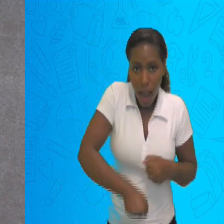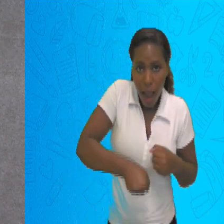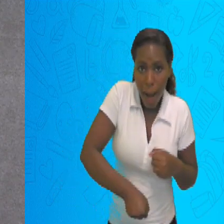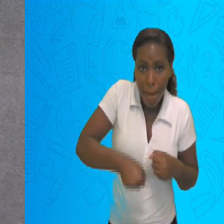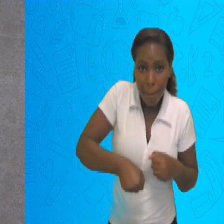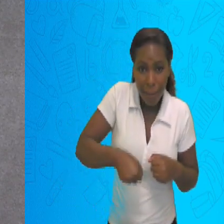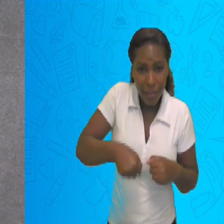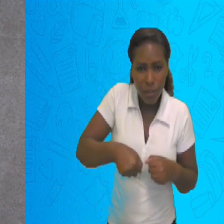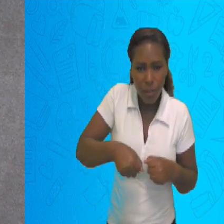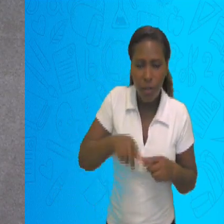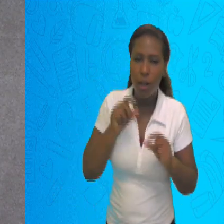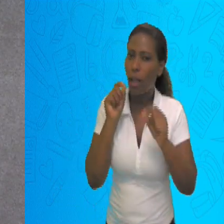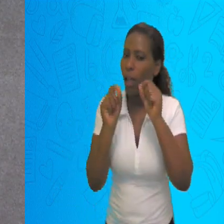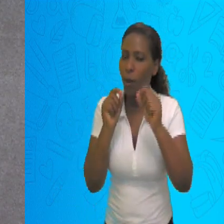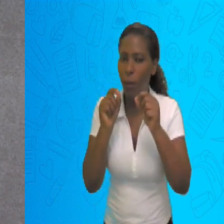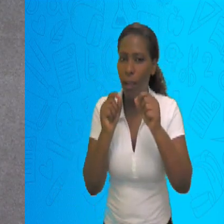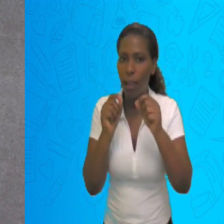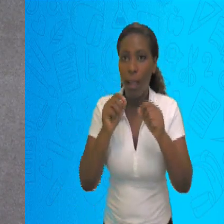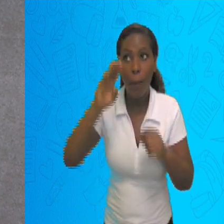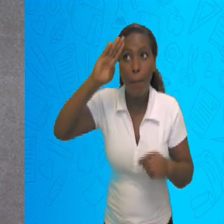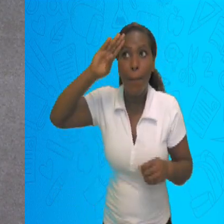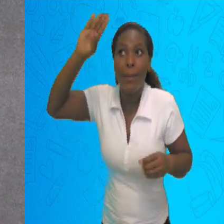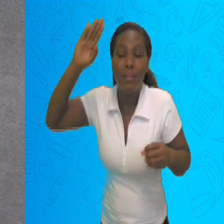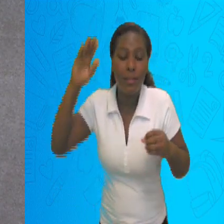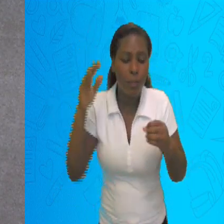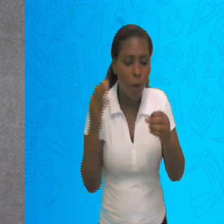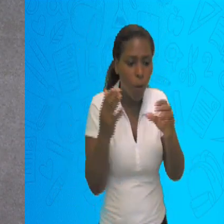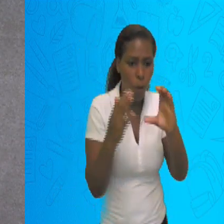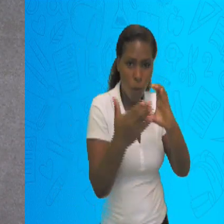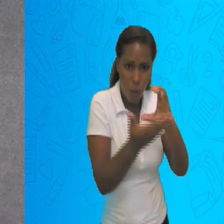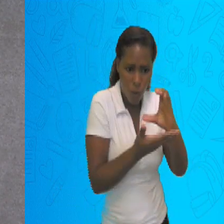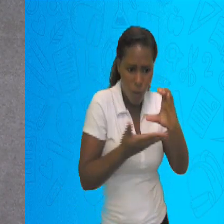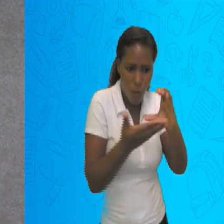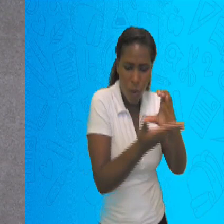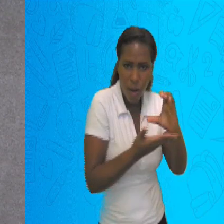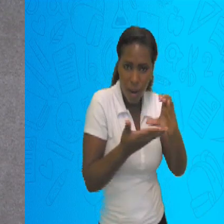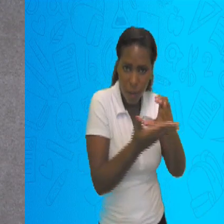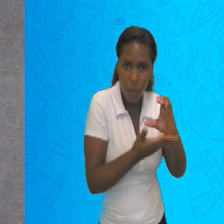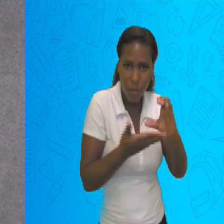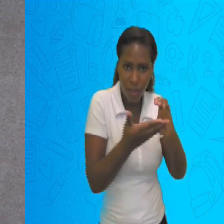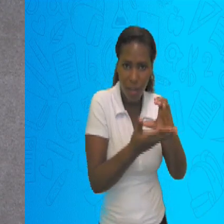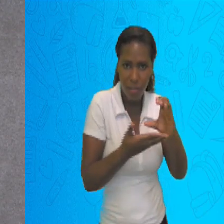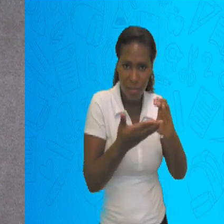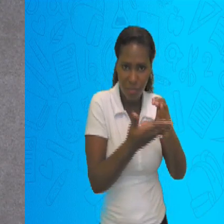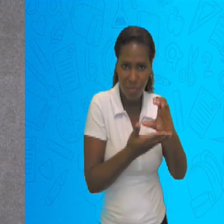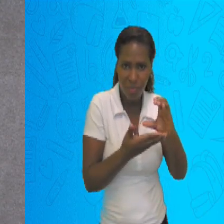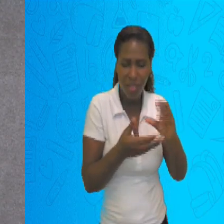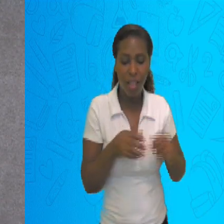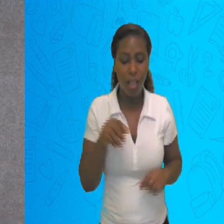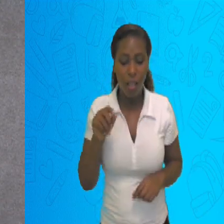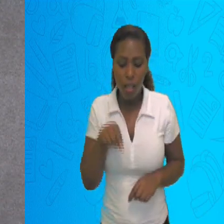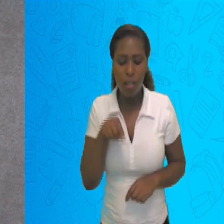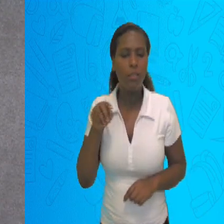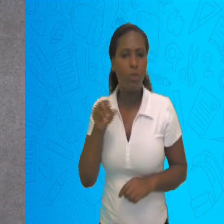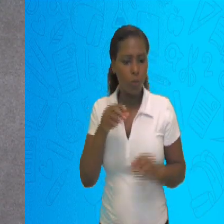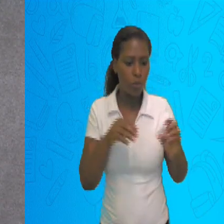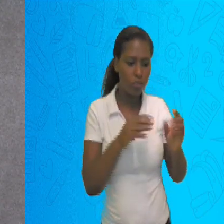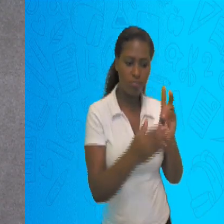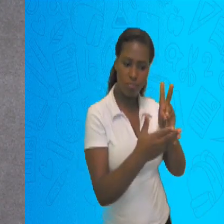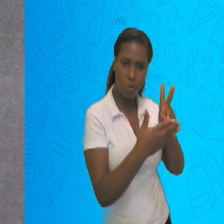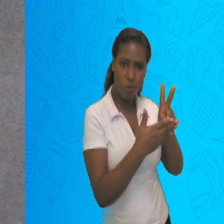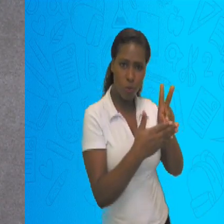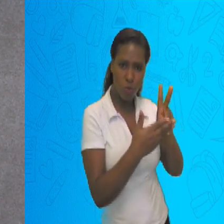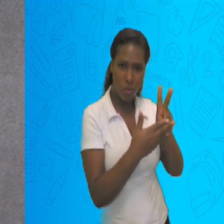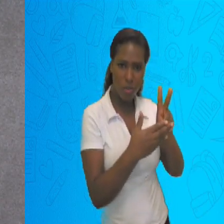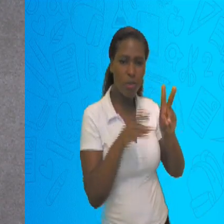de carboidrato deles. Por isso, era amplamente cultivada. A